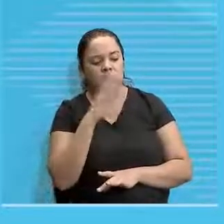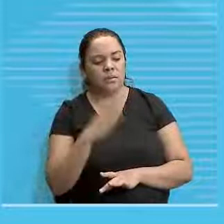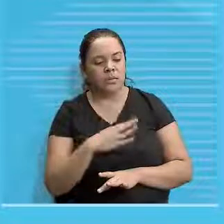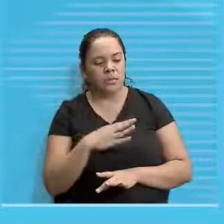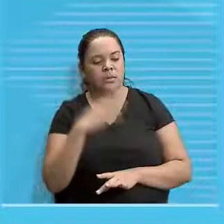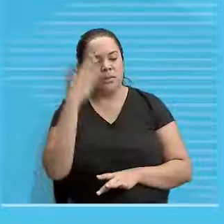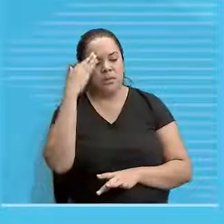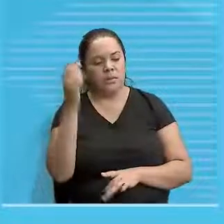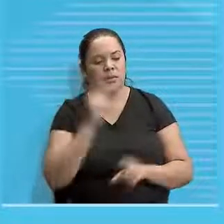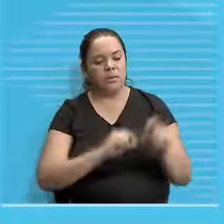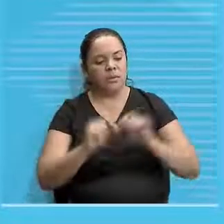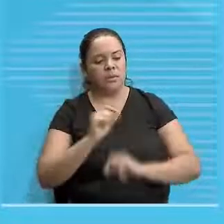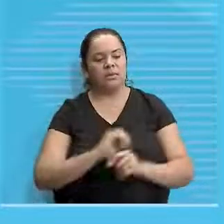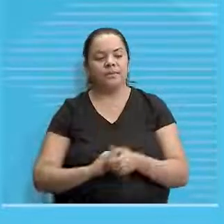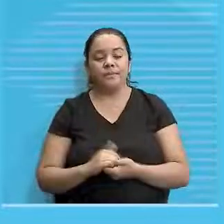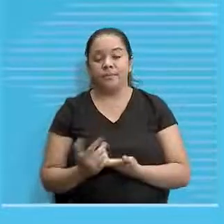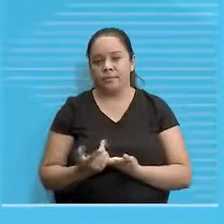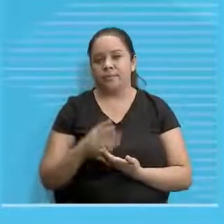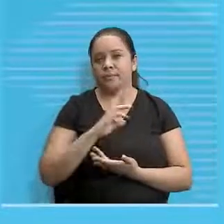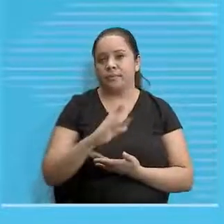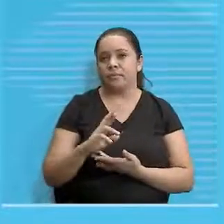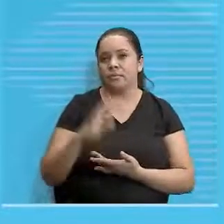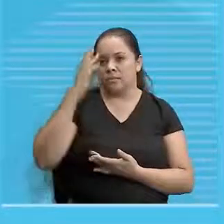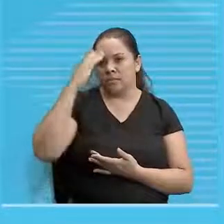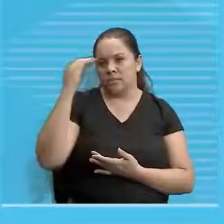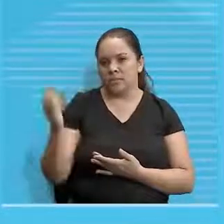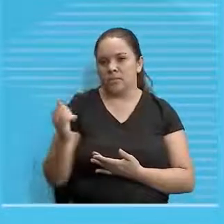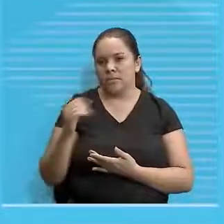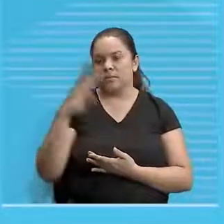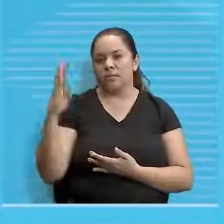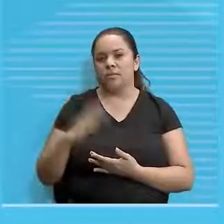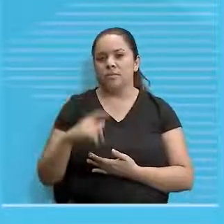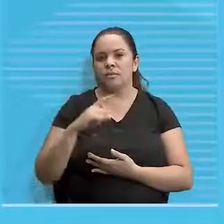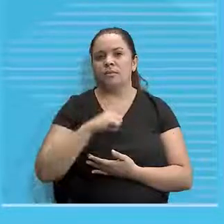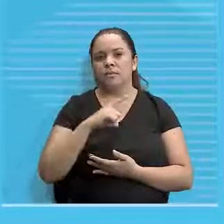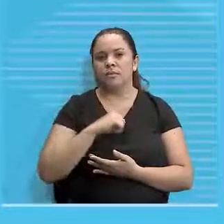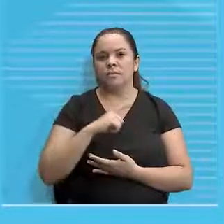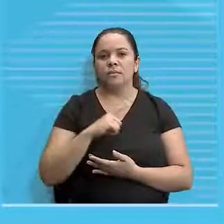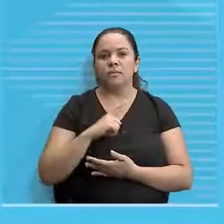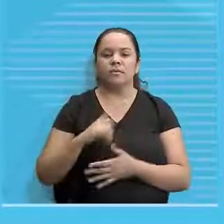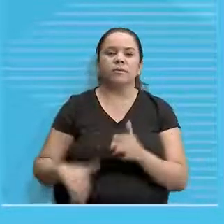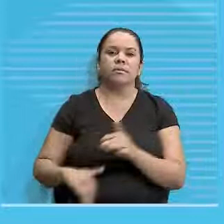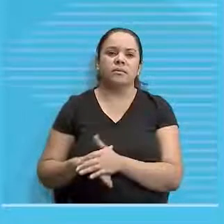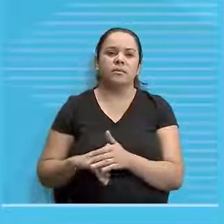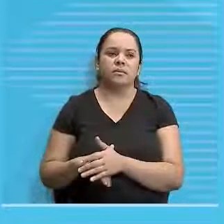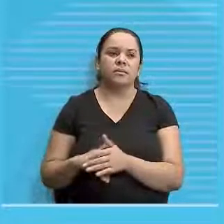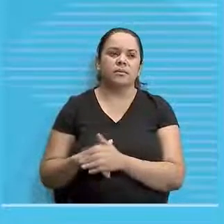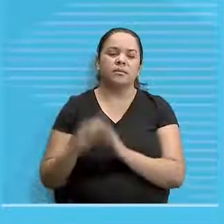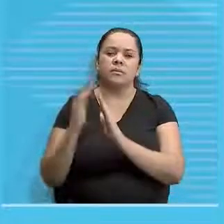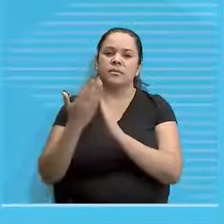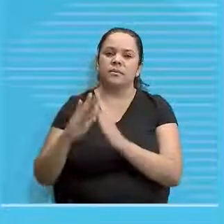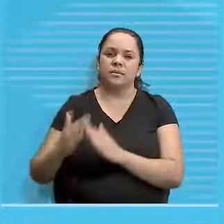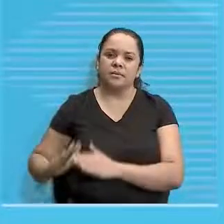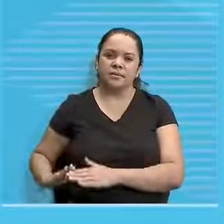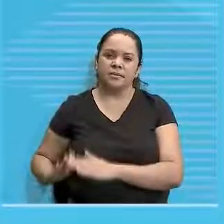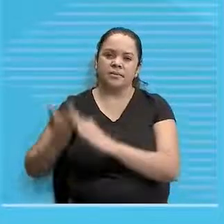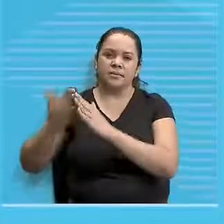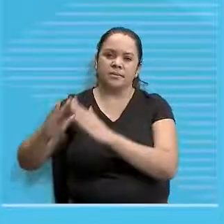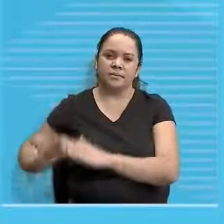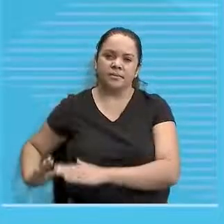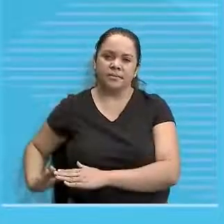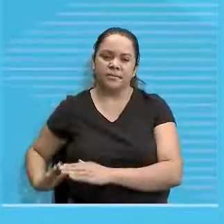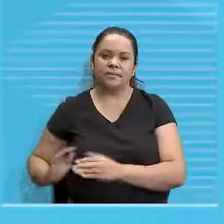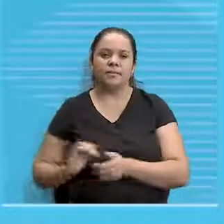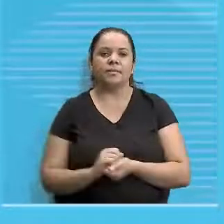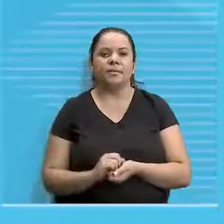no Brasil tem futebol, no Brasil tem o samba, tem a caipirinha, tem as favelas, né? Que são, pelo incrível